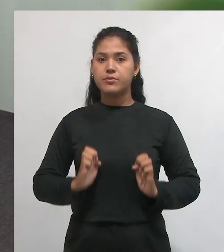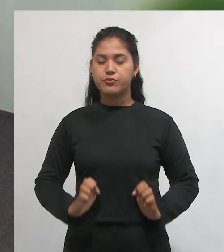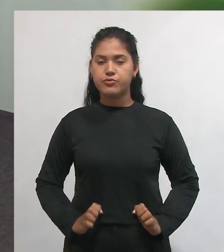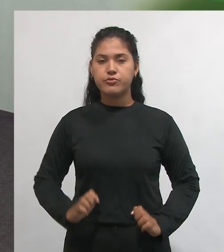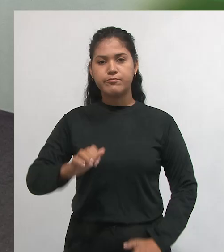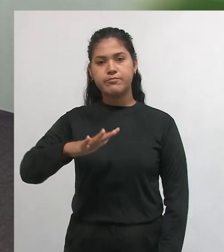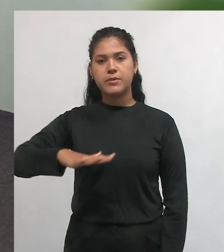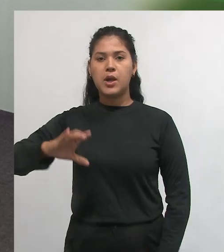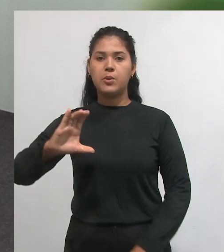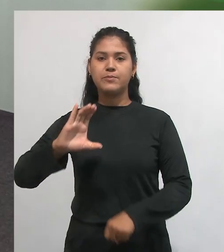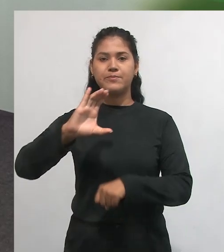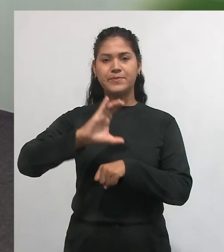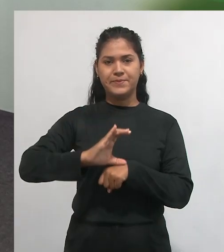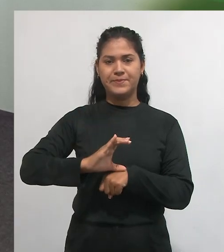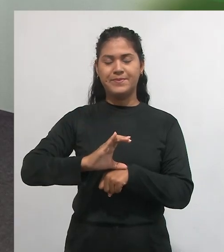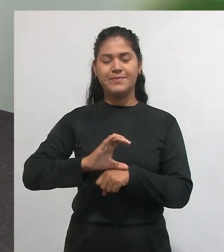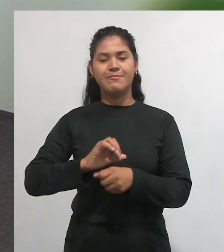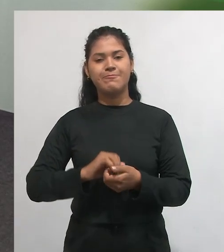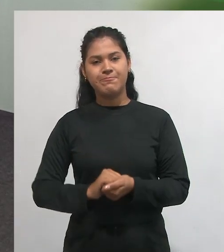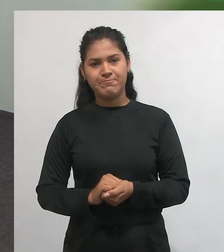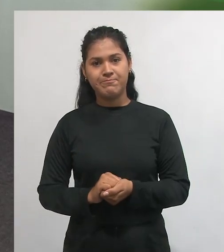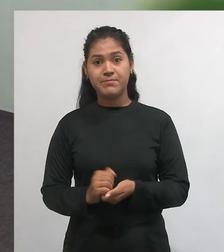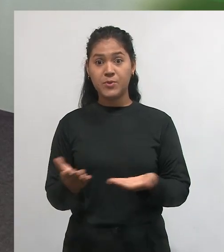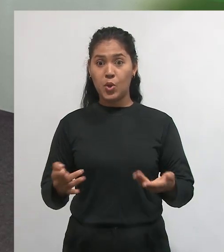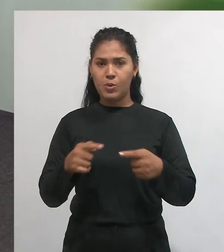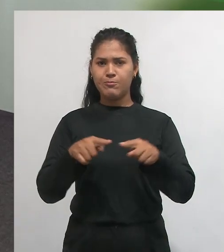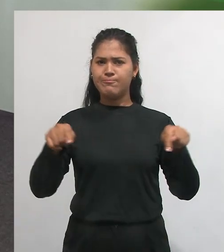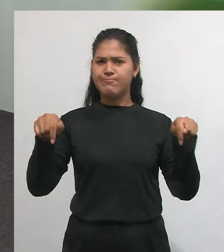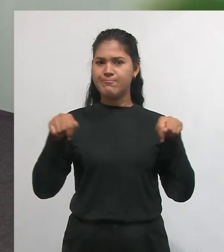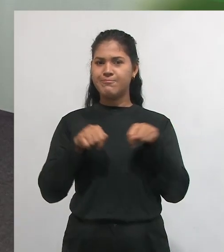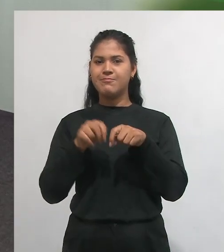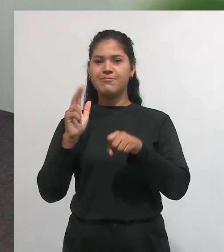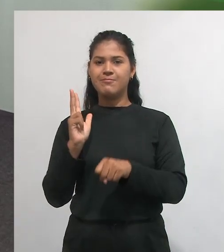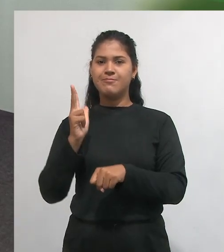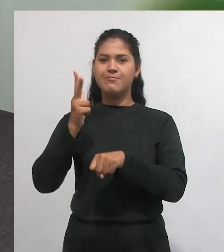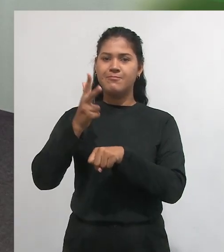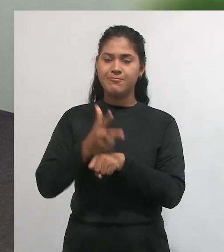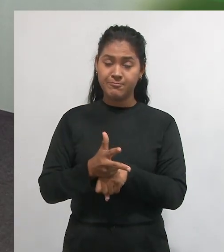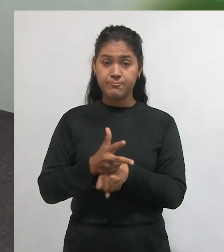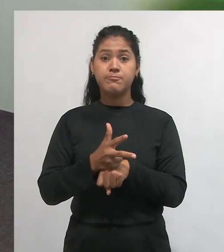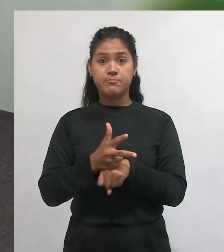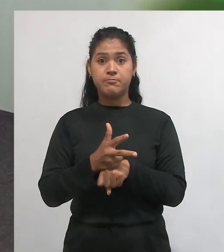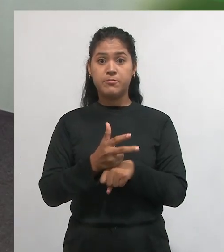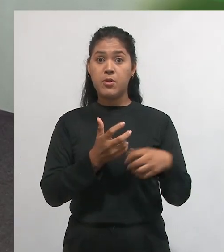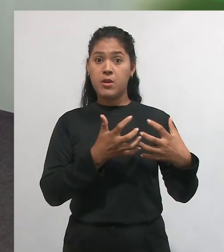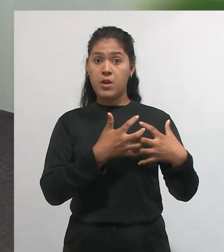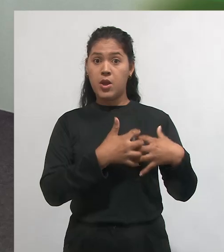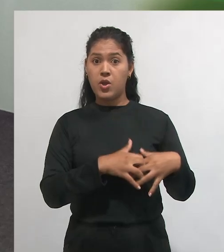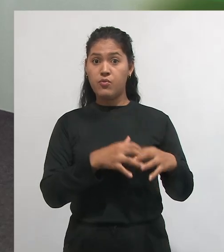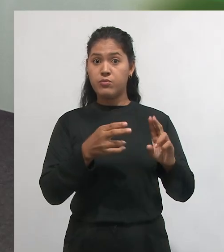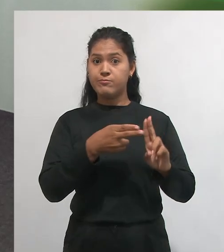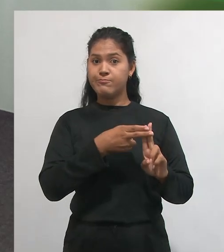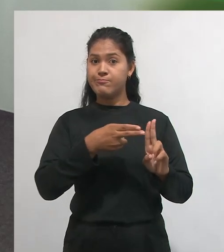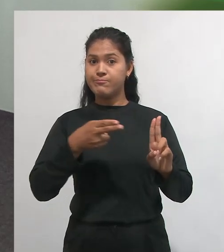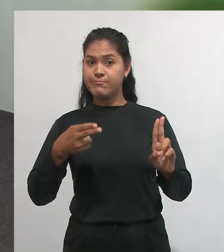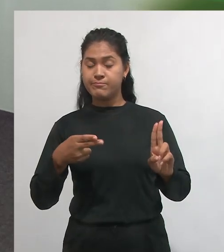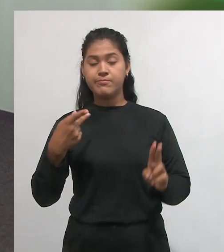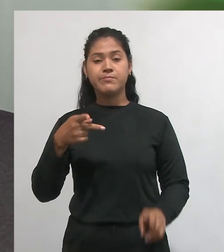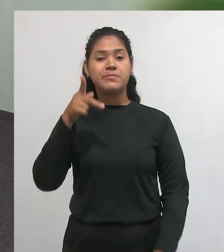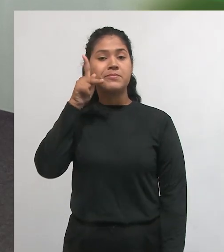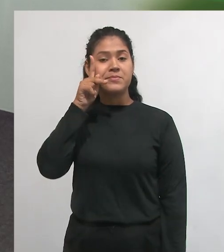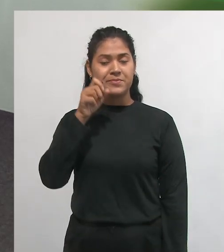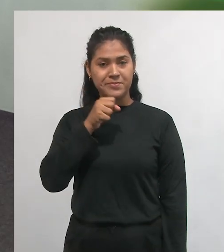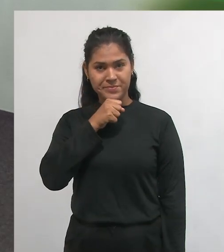Relações Comerciais. Estou aqui nos estúdios do campus Zona Norte do IFRO, em Porto